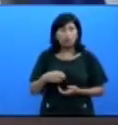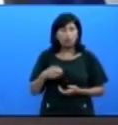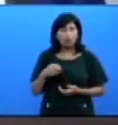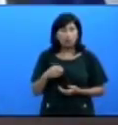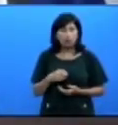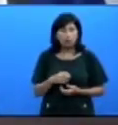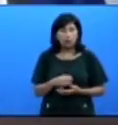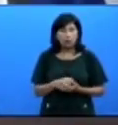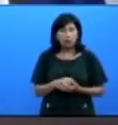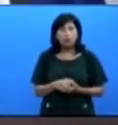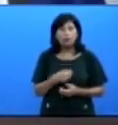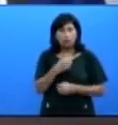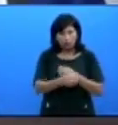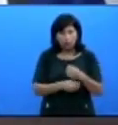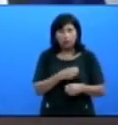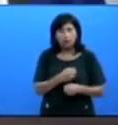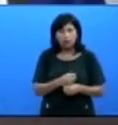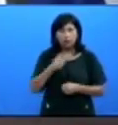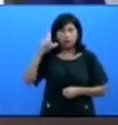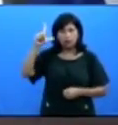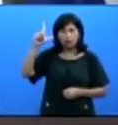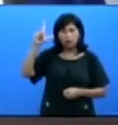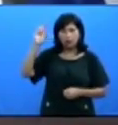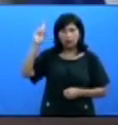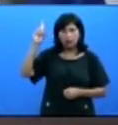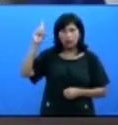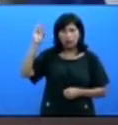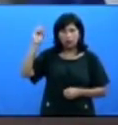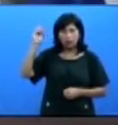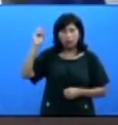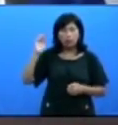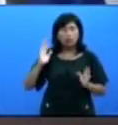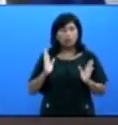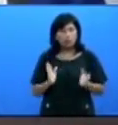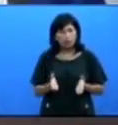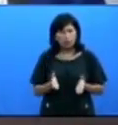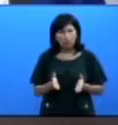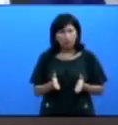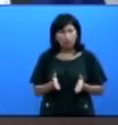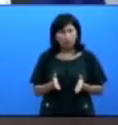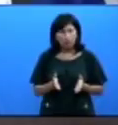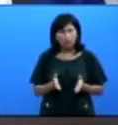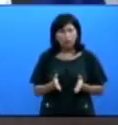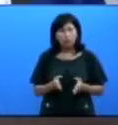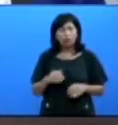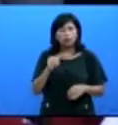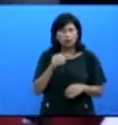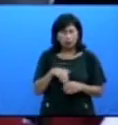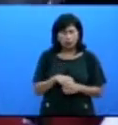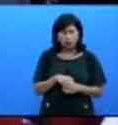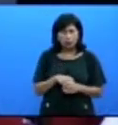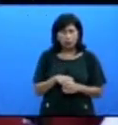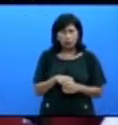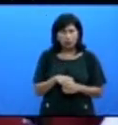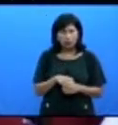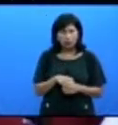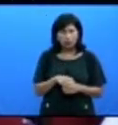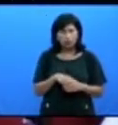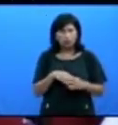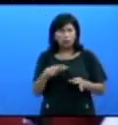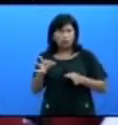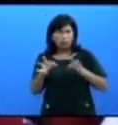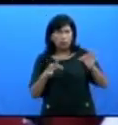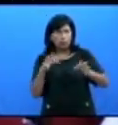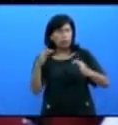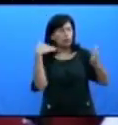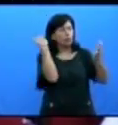de Diretrizes Orçamentárias, a chamada LDO. E hoje, nós estamos votando o